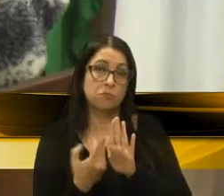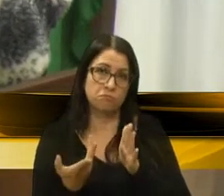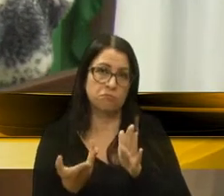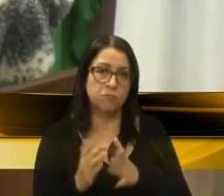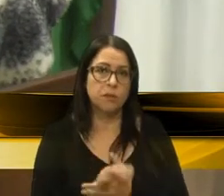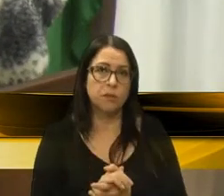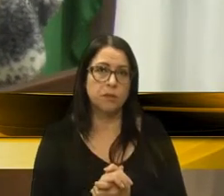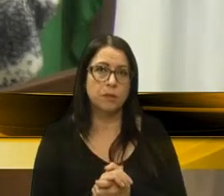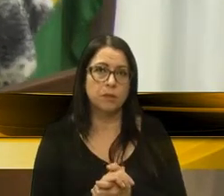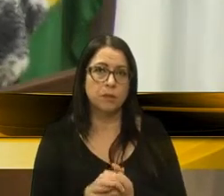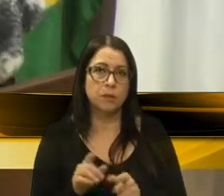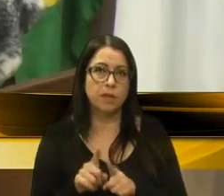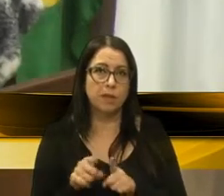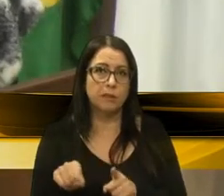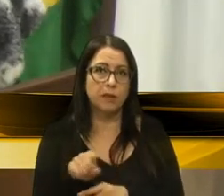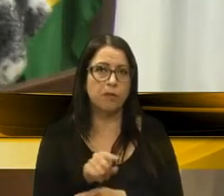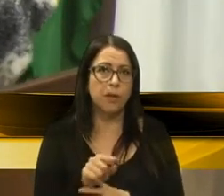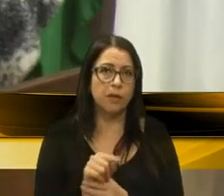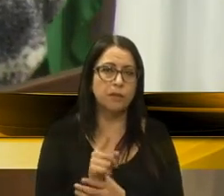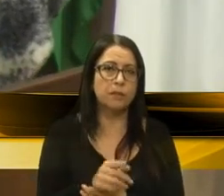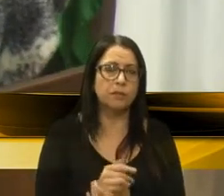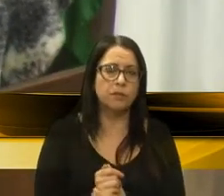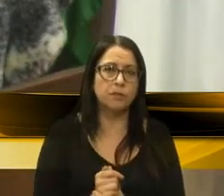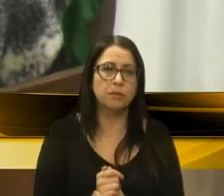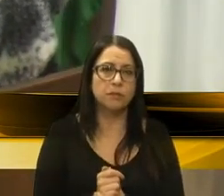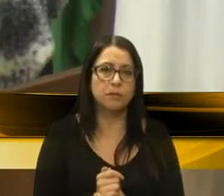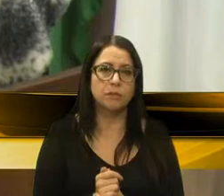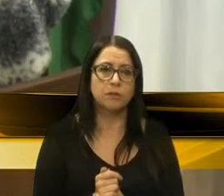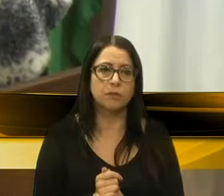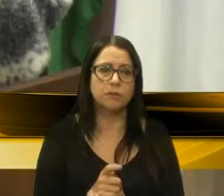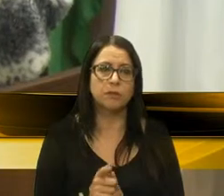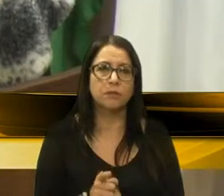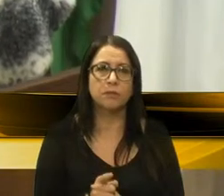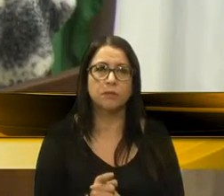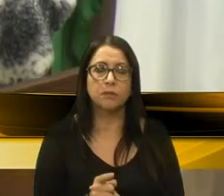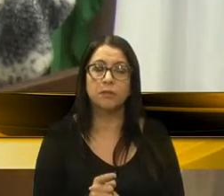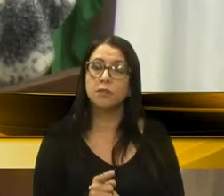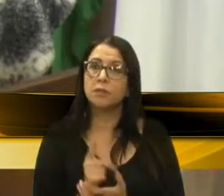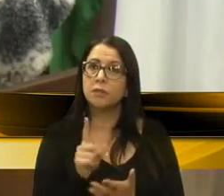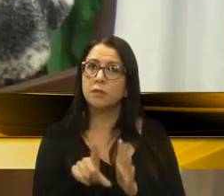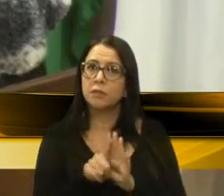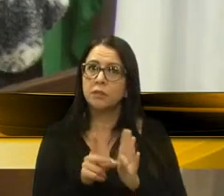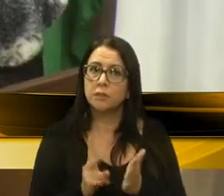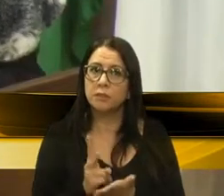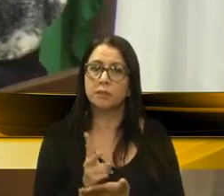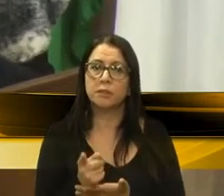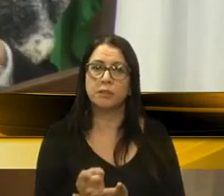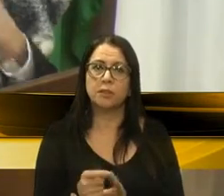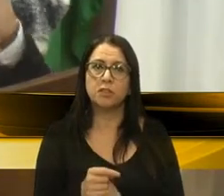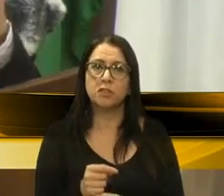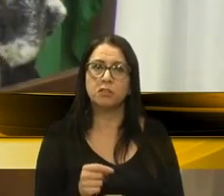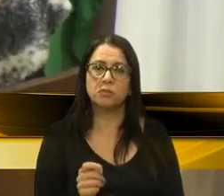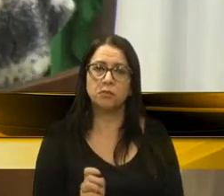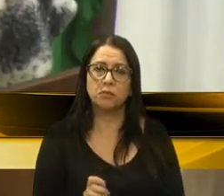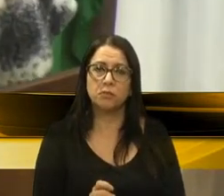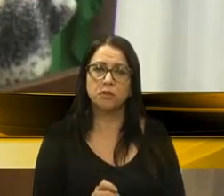proposição, que aí também, se valendo dessa lei de permuta, onde pudéssemos, nós temos